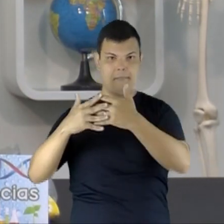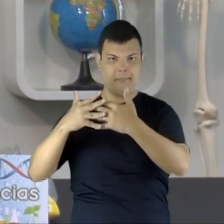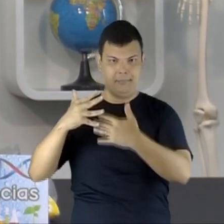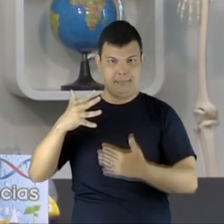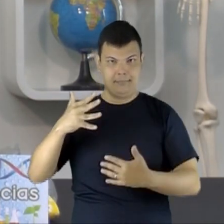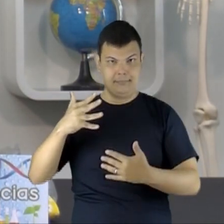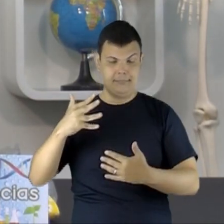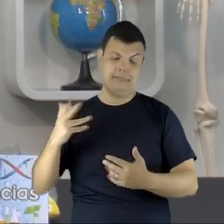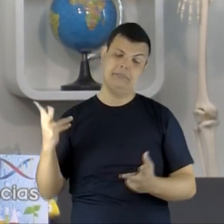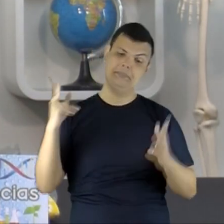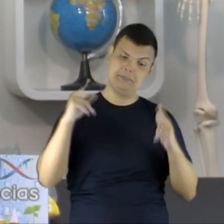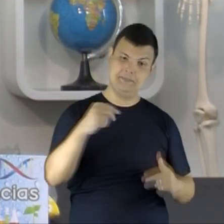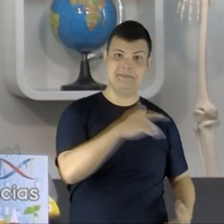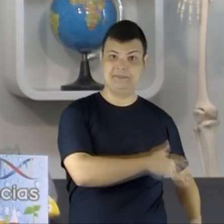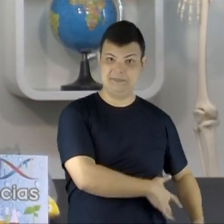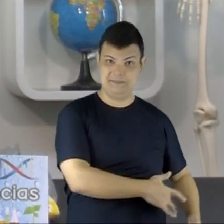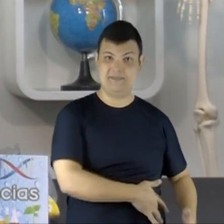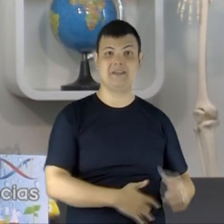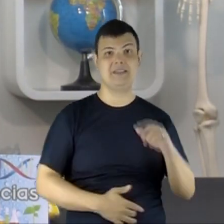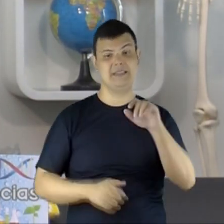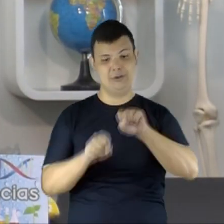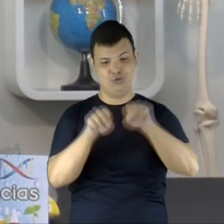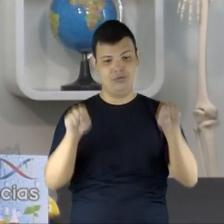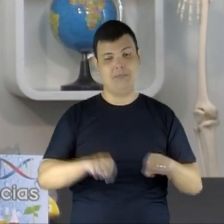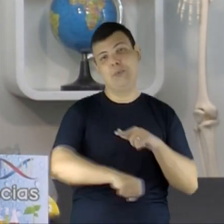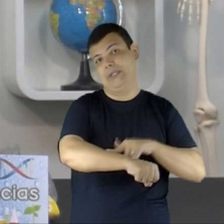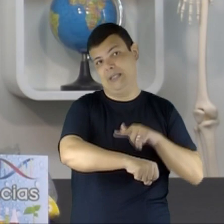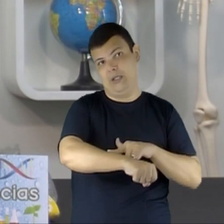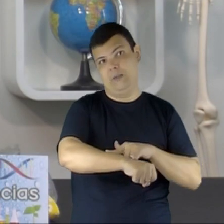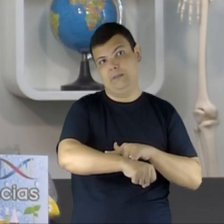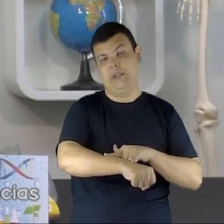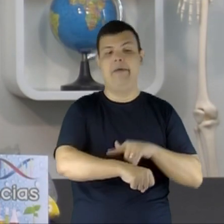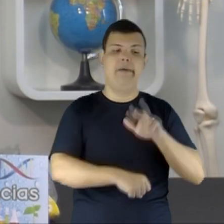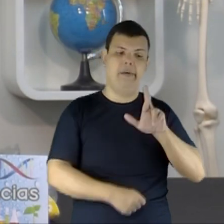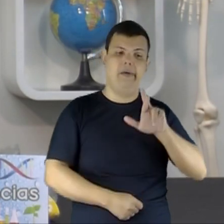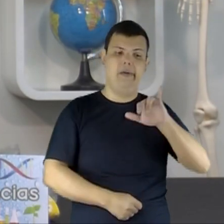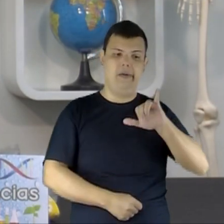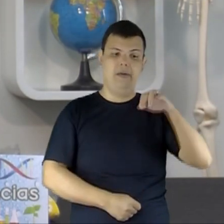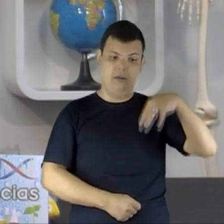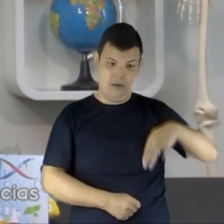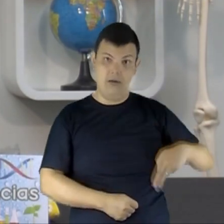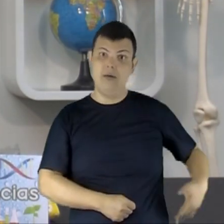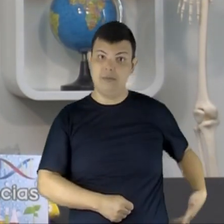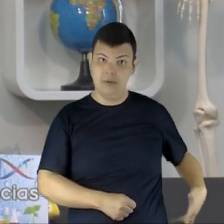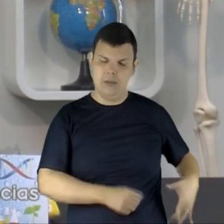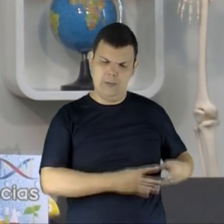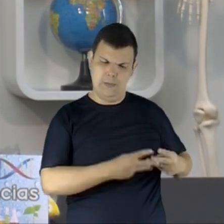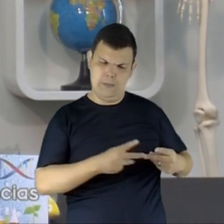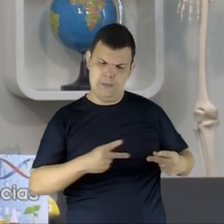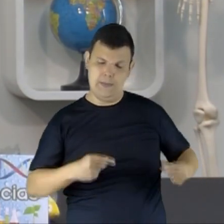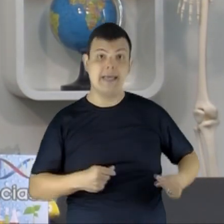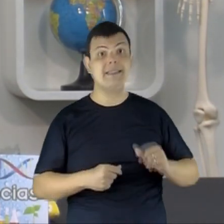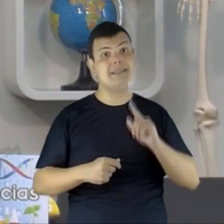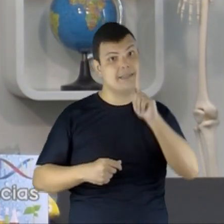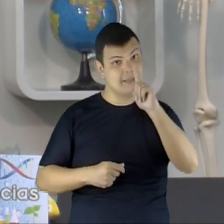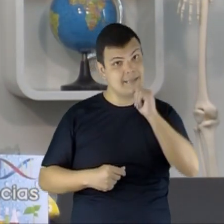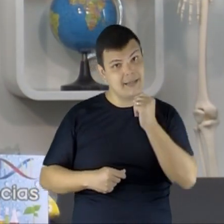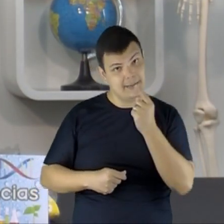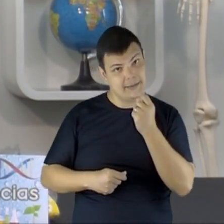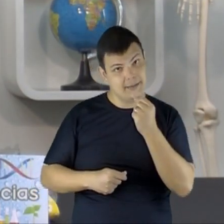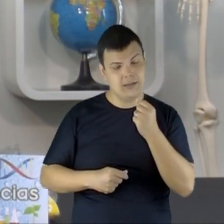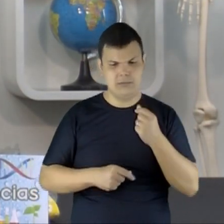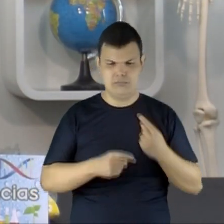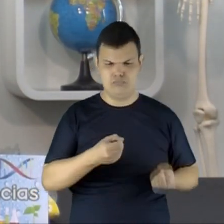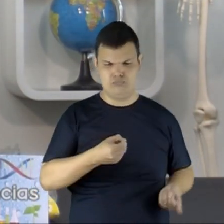A mesma coisa acontece no sistema urinário. Os rins vão purificar o nosso sangue, vão devolver para o nosso organismo